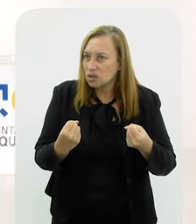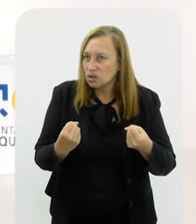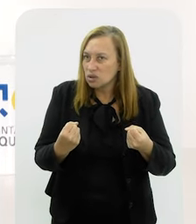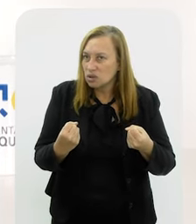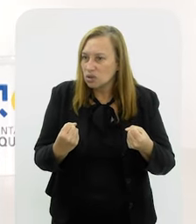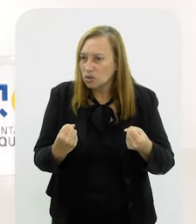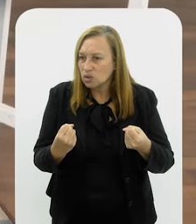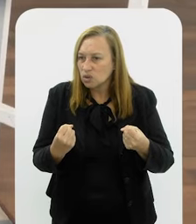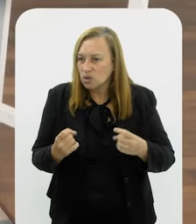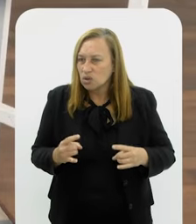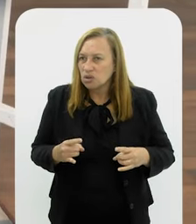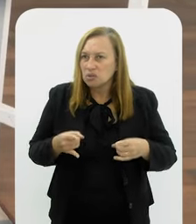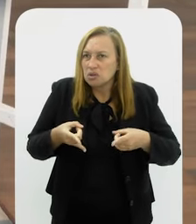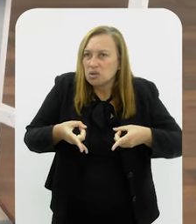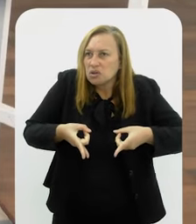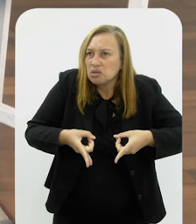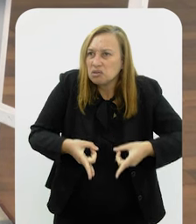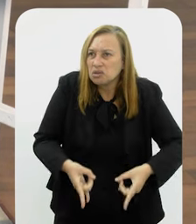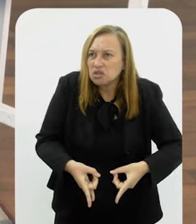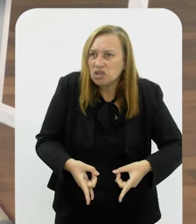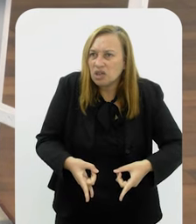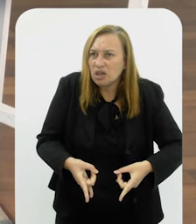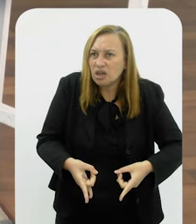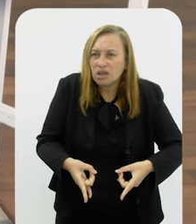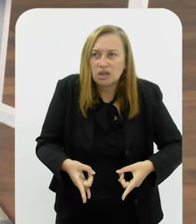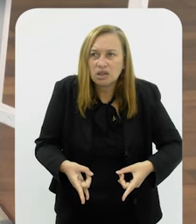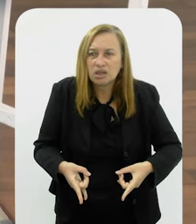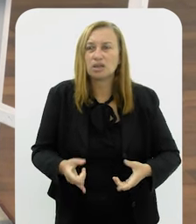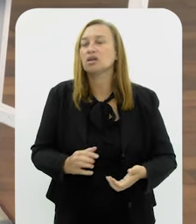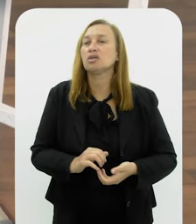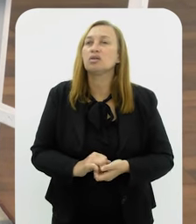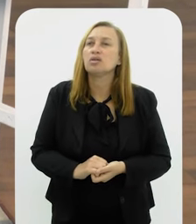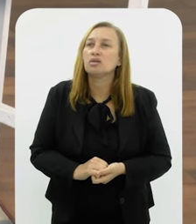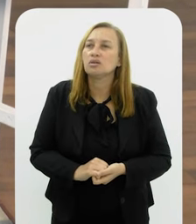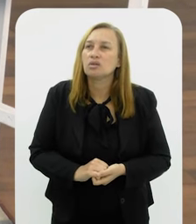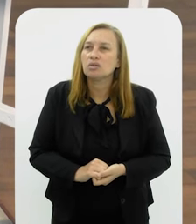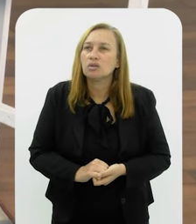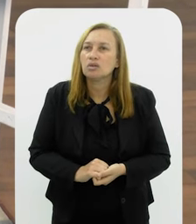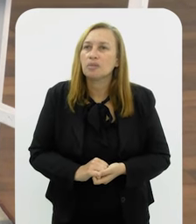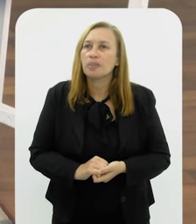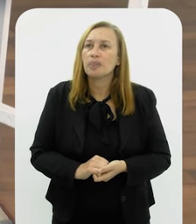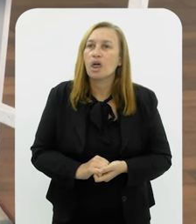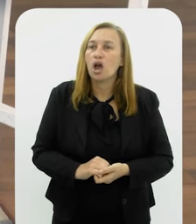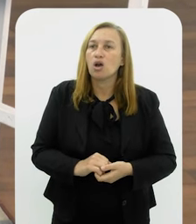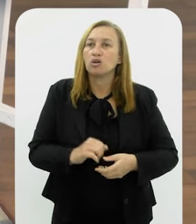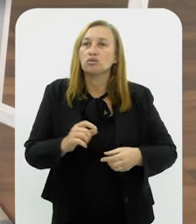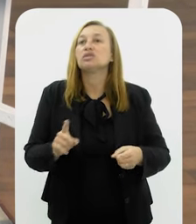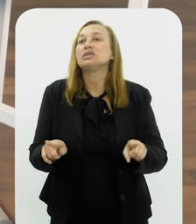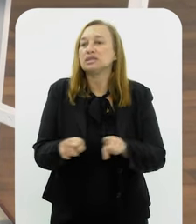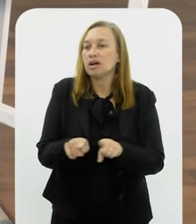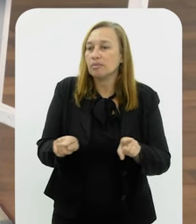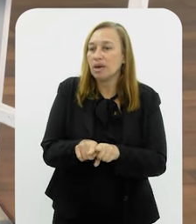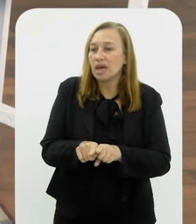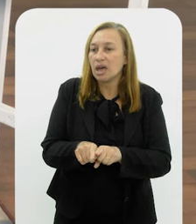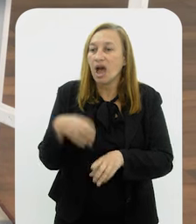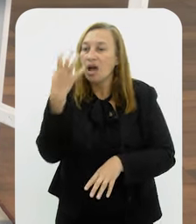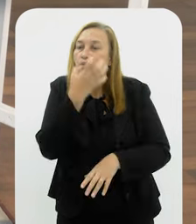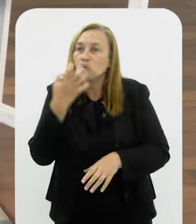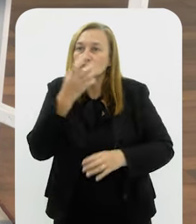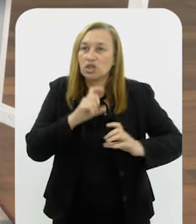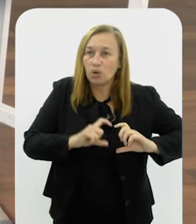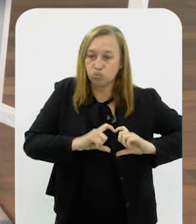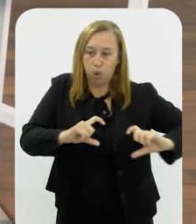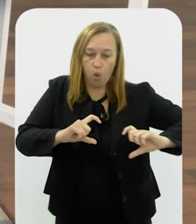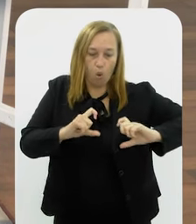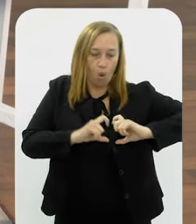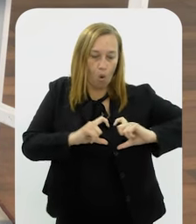né? Ciganos, com o Max Lopes, eu trabalhava lá. Eu participei desse carnaval. Aquilo foi uma coisa que marcou, né? O Explode de Coração, a música